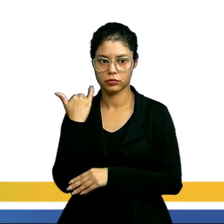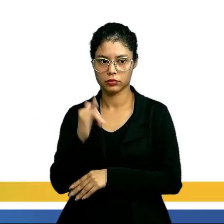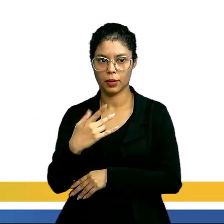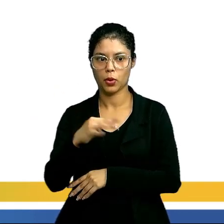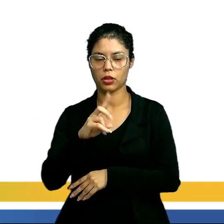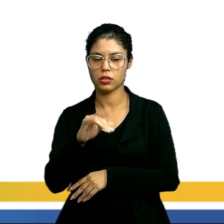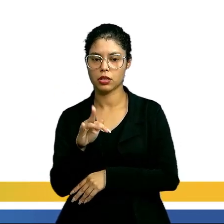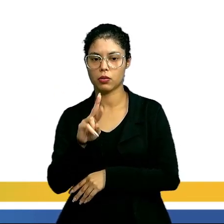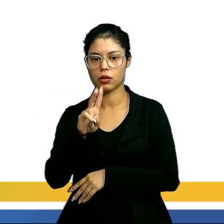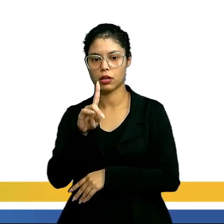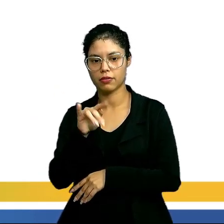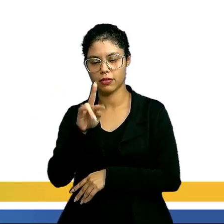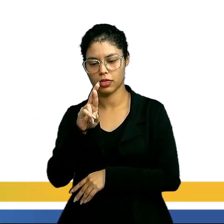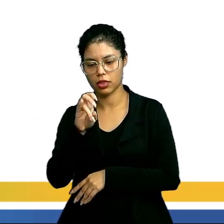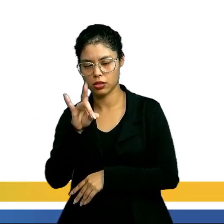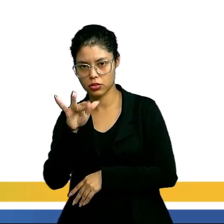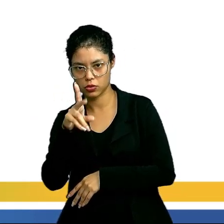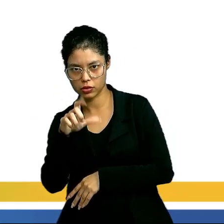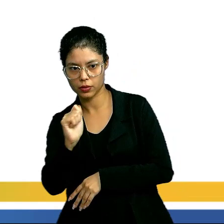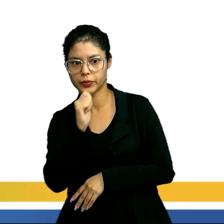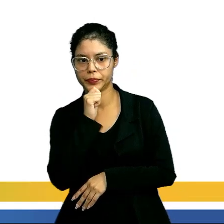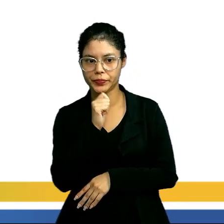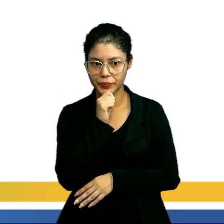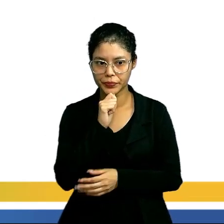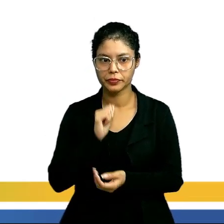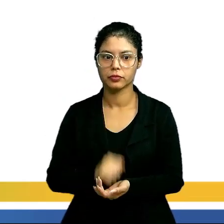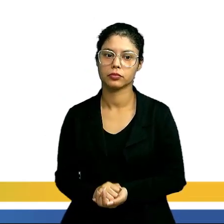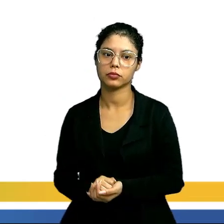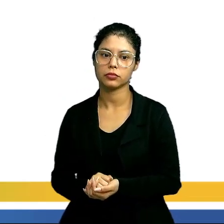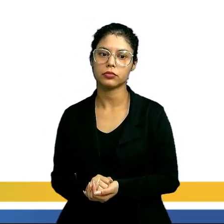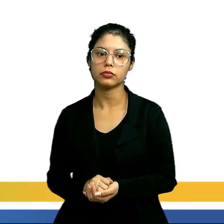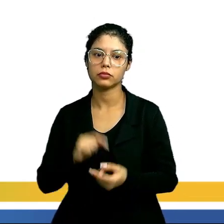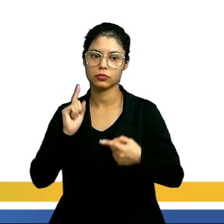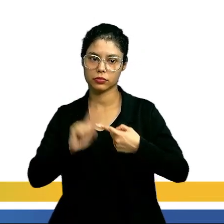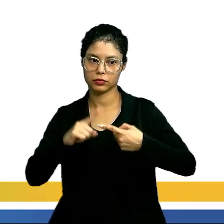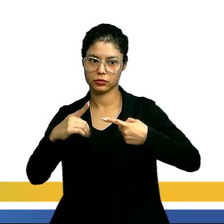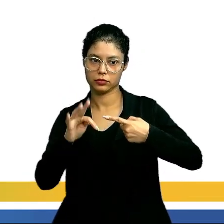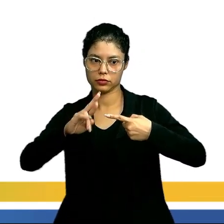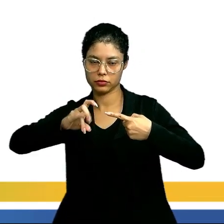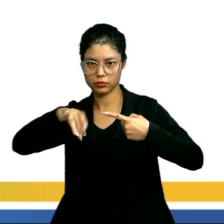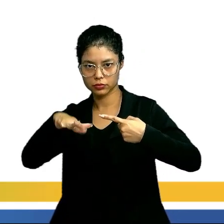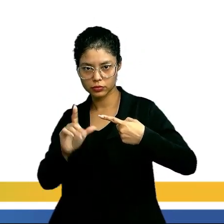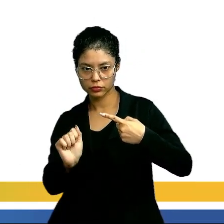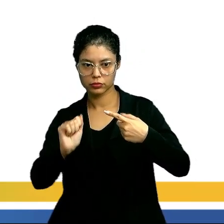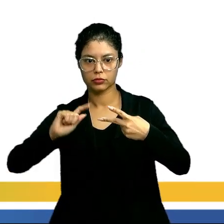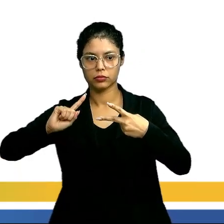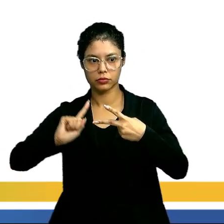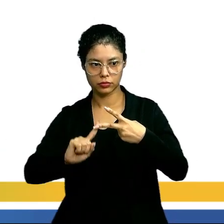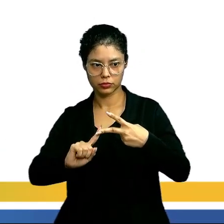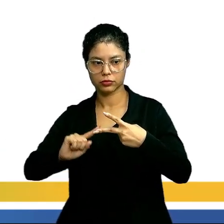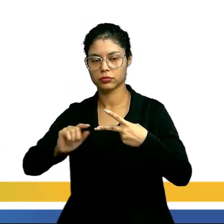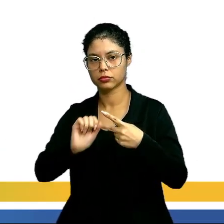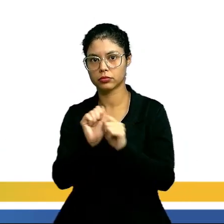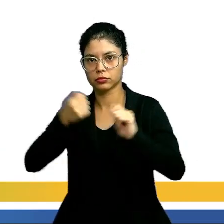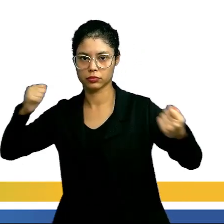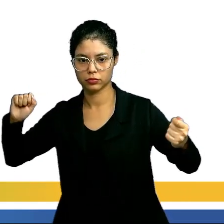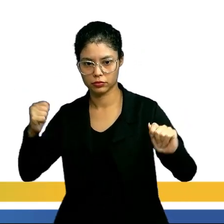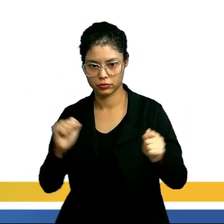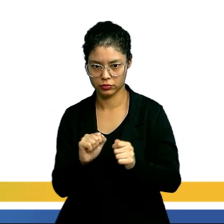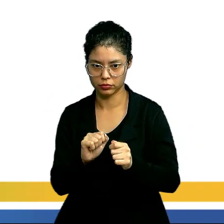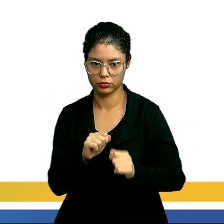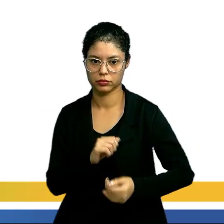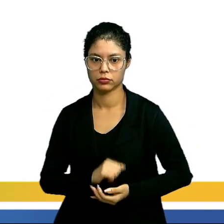as energias potenciais. Quando eu falo de energia potencial, temos energia potencial gravitacional e energia potencial